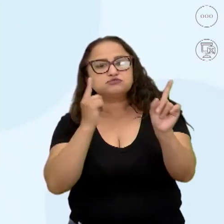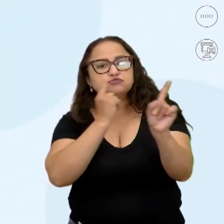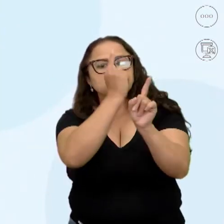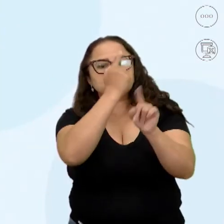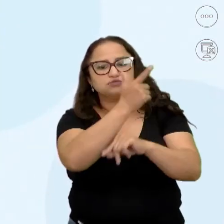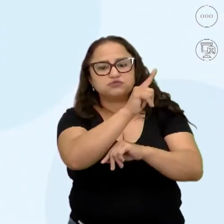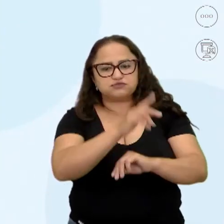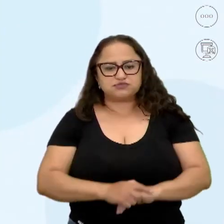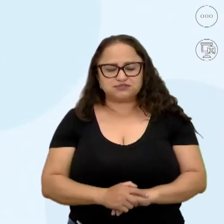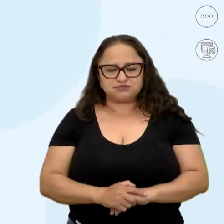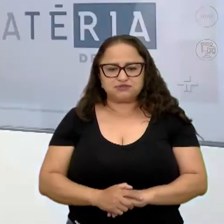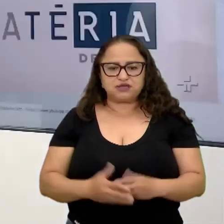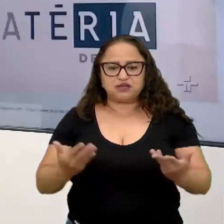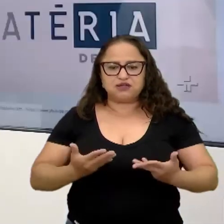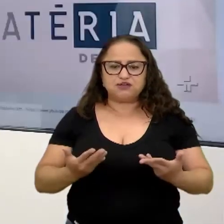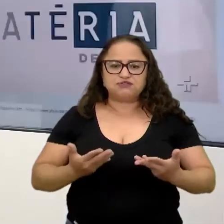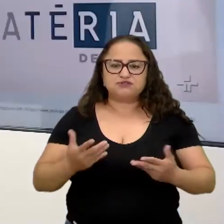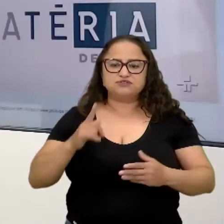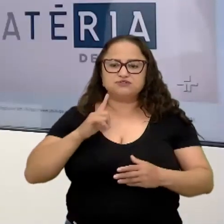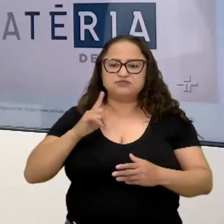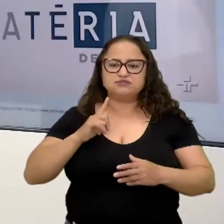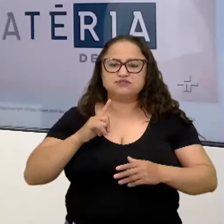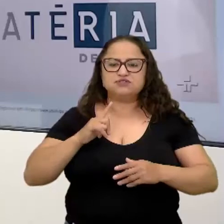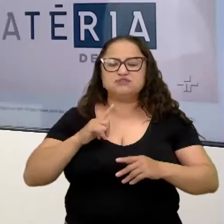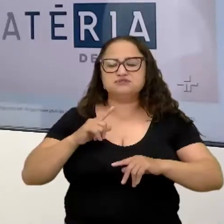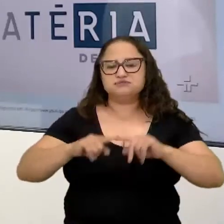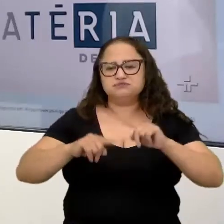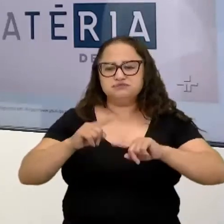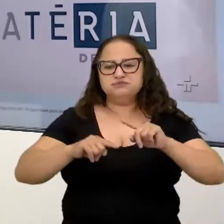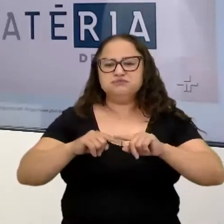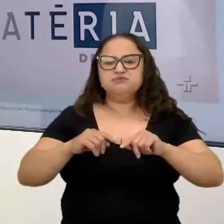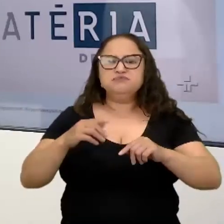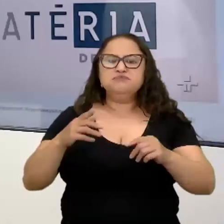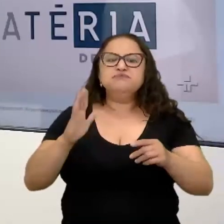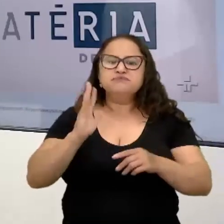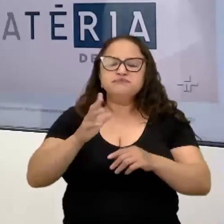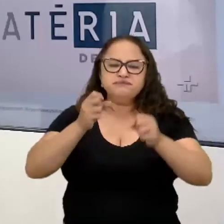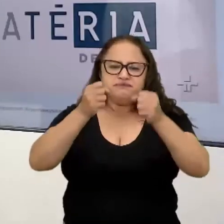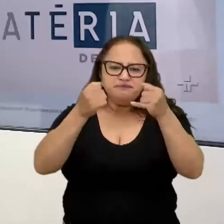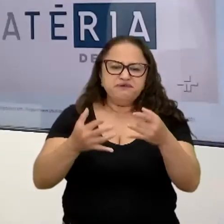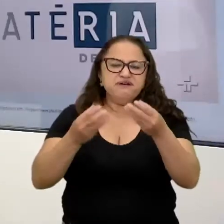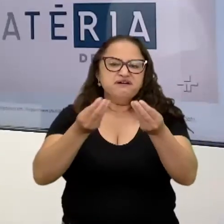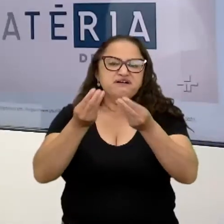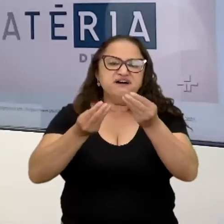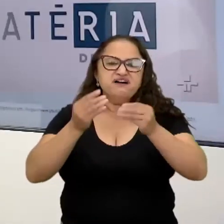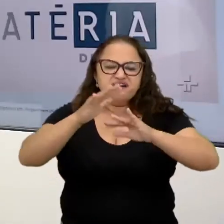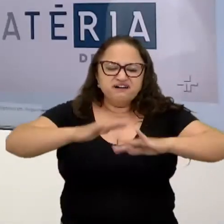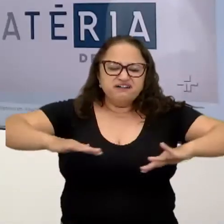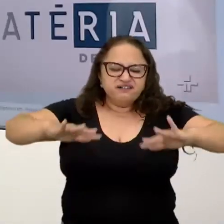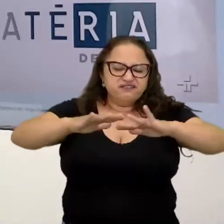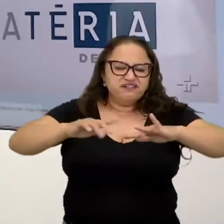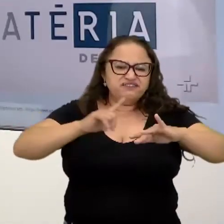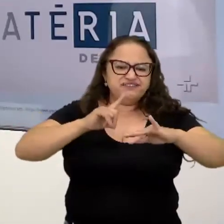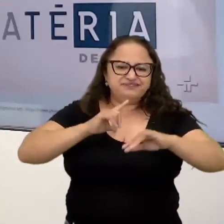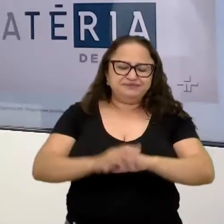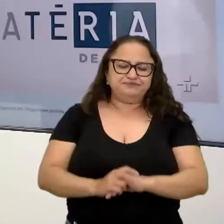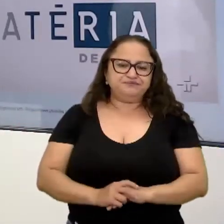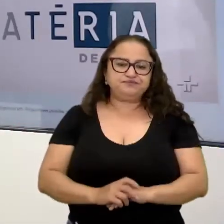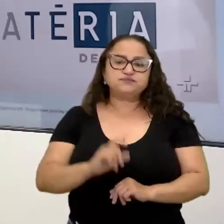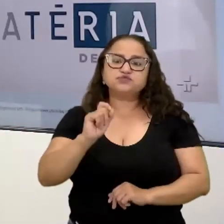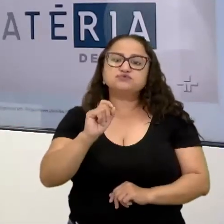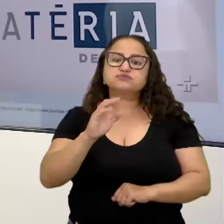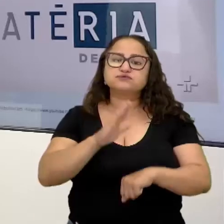um videozinho legal para vocês aí, do matéria de capa que fala sobre satélites, né? Com relação ao espaço, como esses satélites, a função